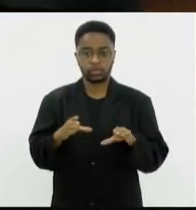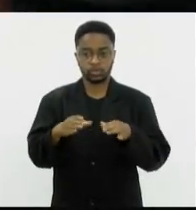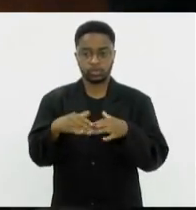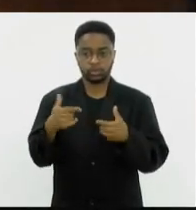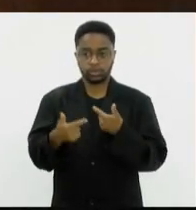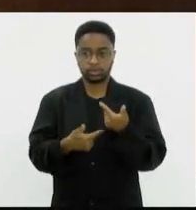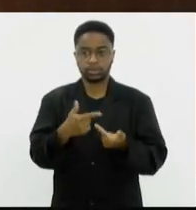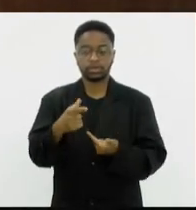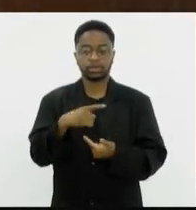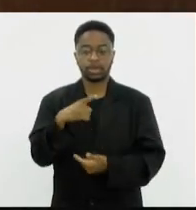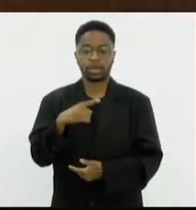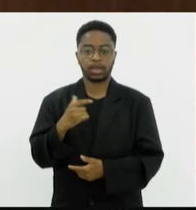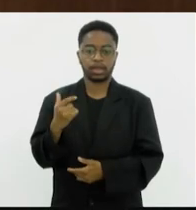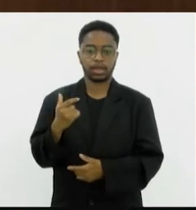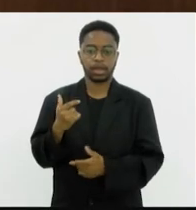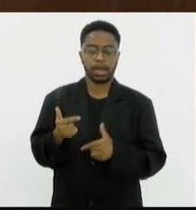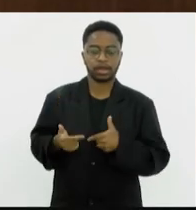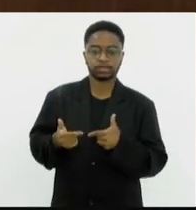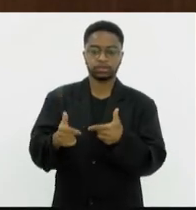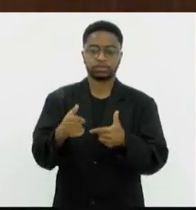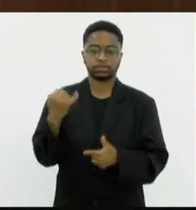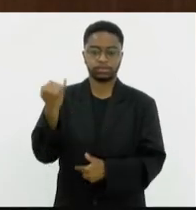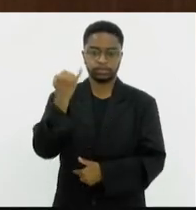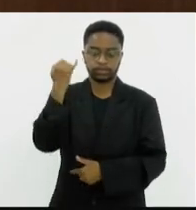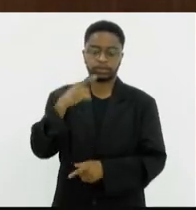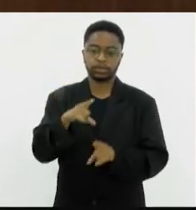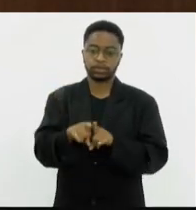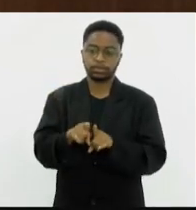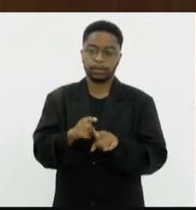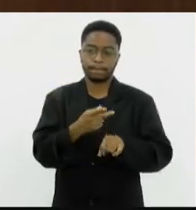uma importante atividade. Foram premiados aí